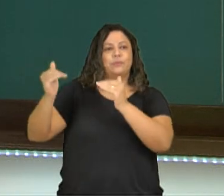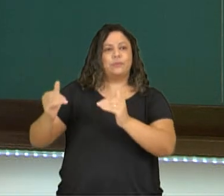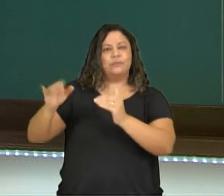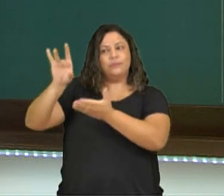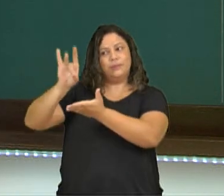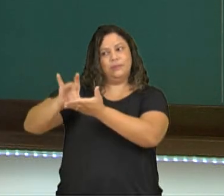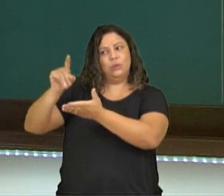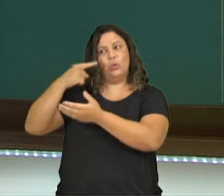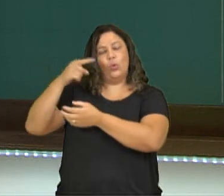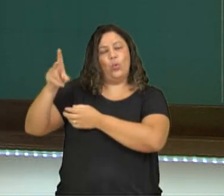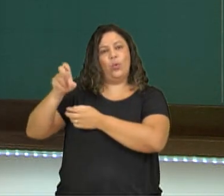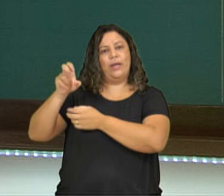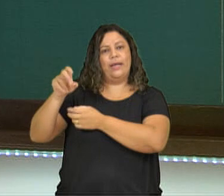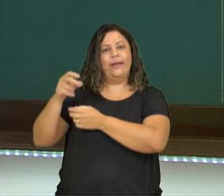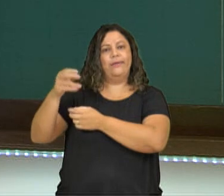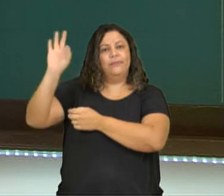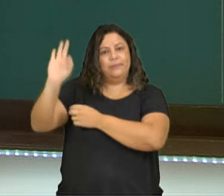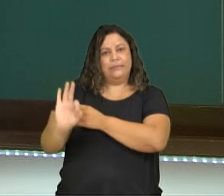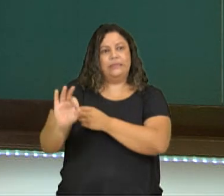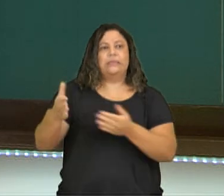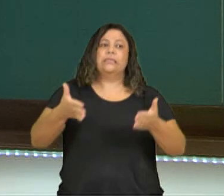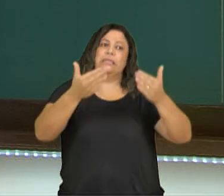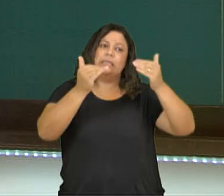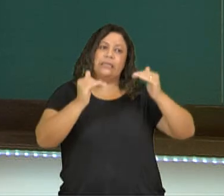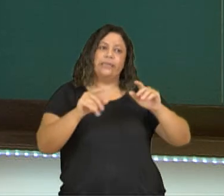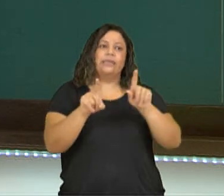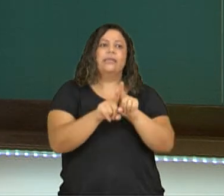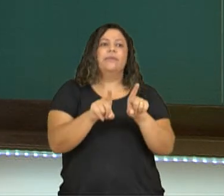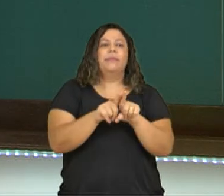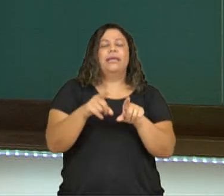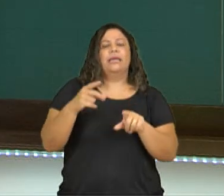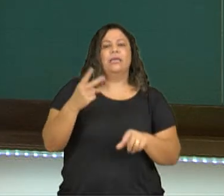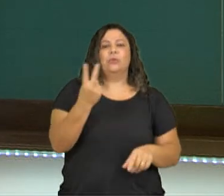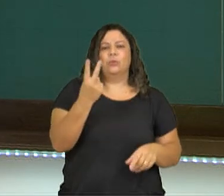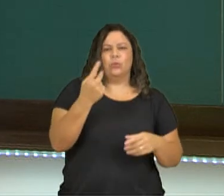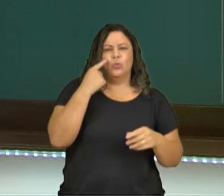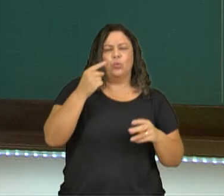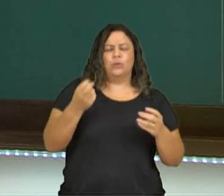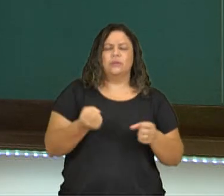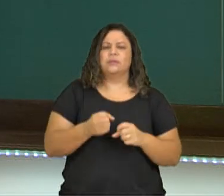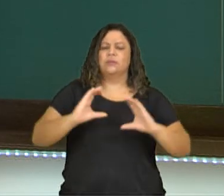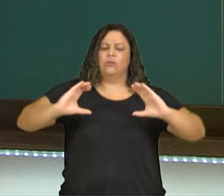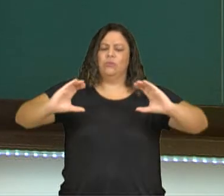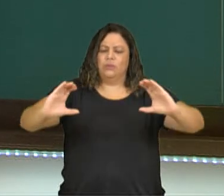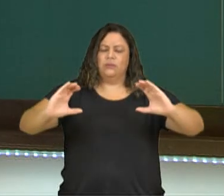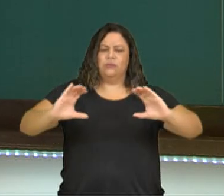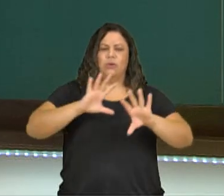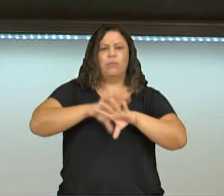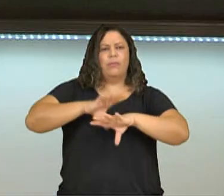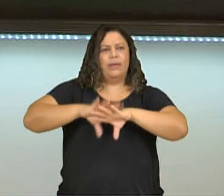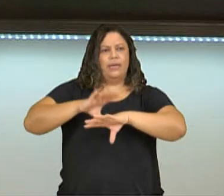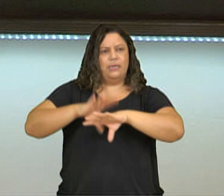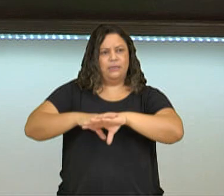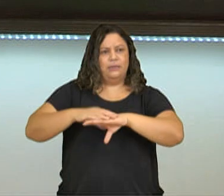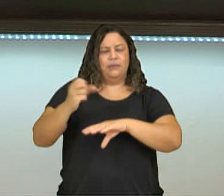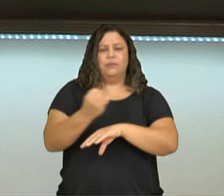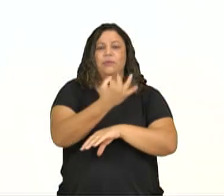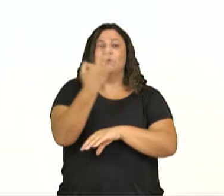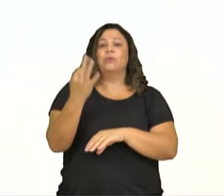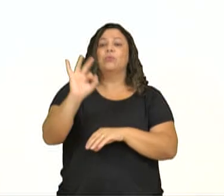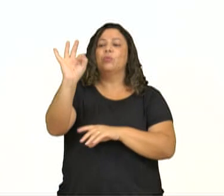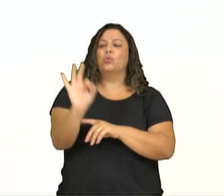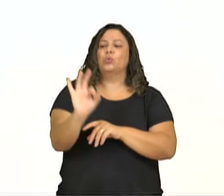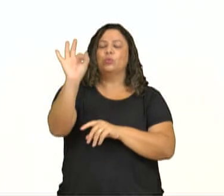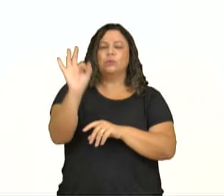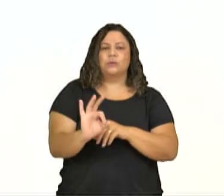equação. E também eu posso utilizar uma expressão matemática, onde o rendimento em porcentagem é